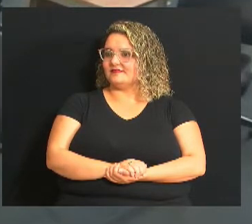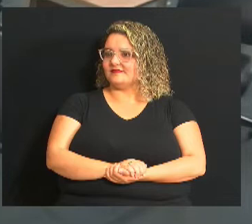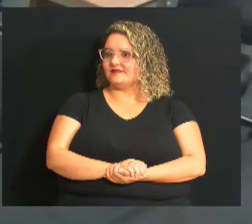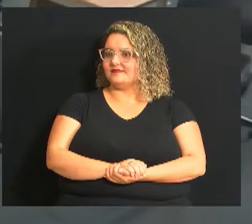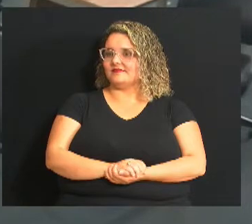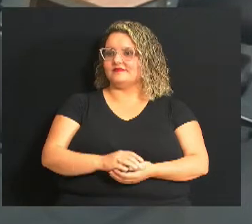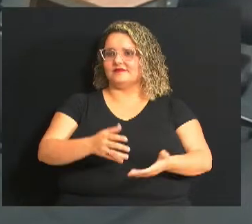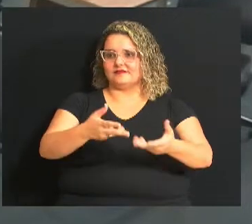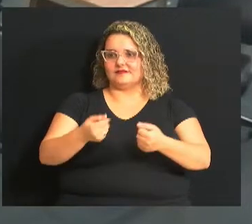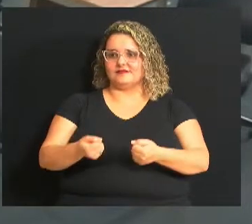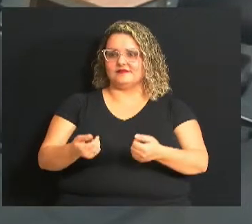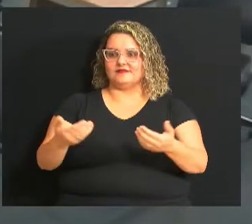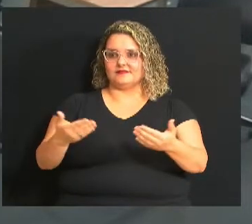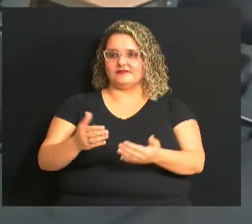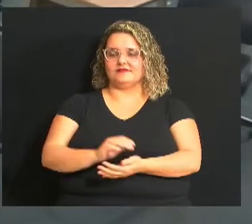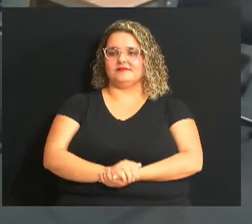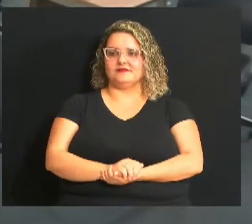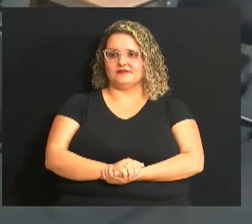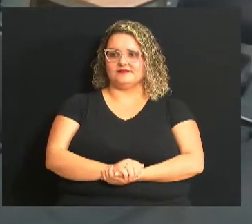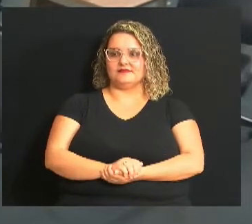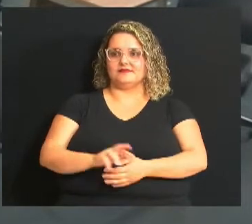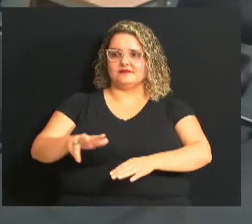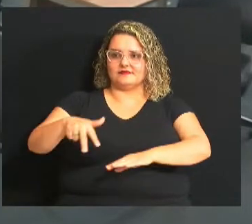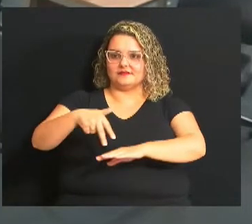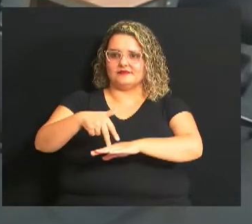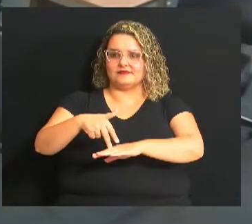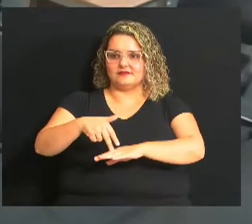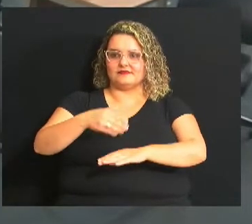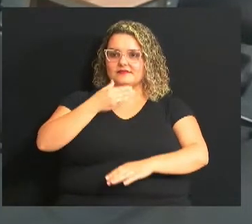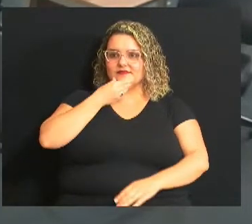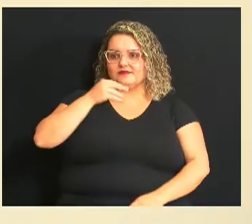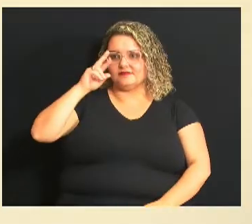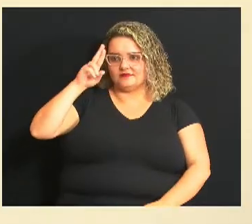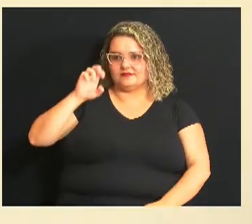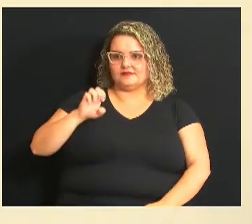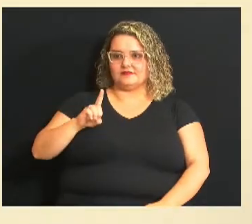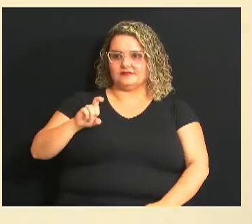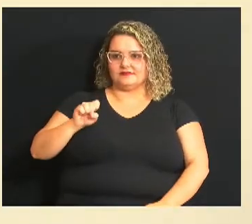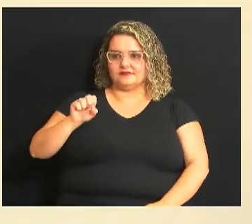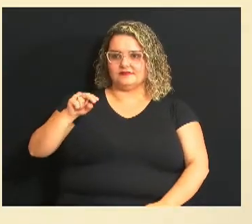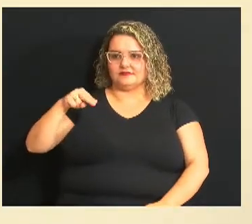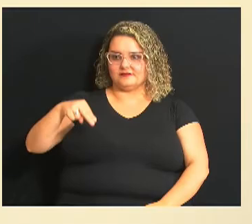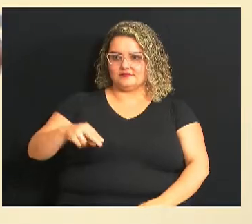Convidamos agora à tribuna o senhor Edson Anício Duarte.